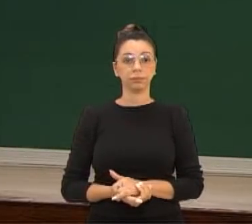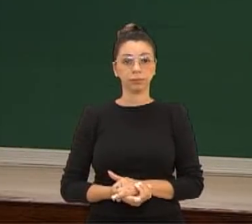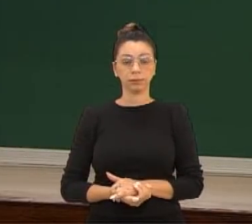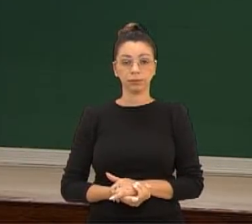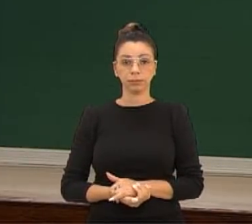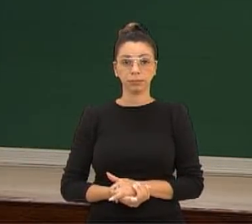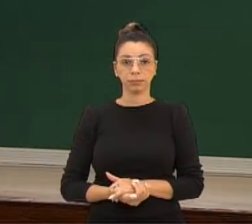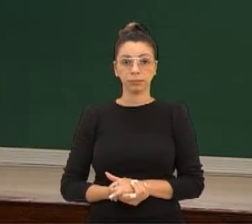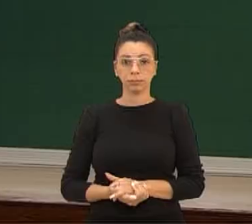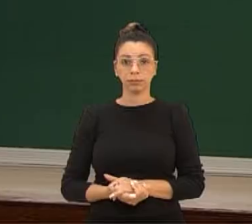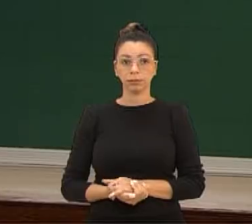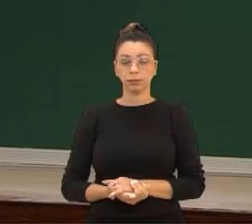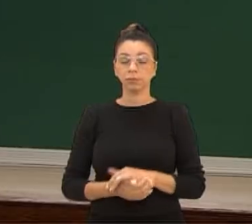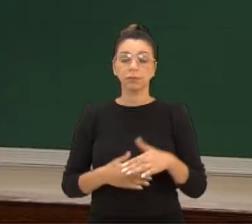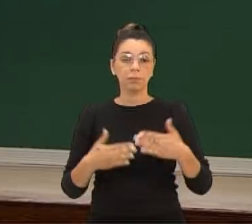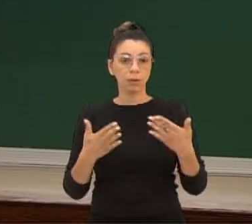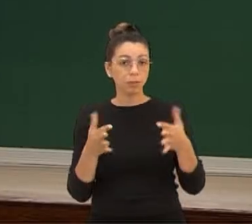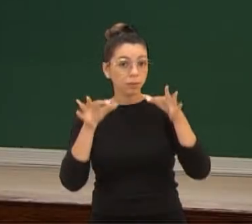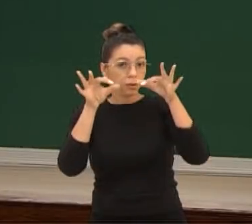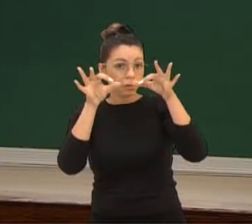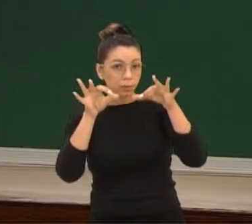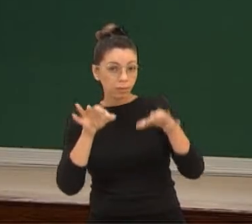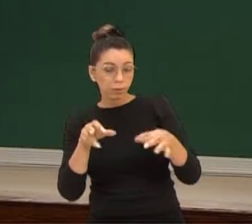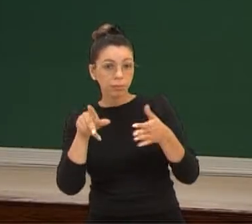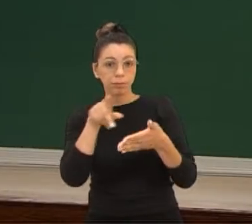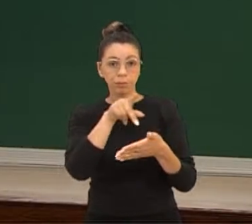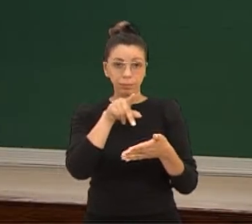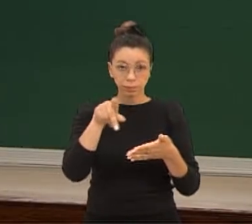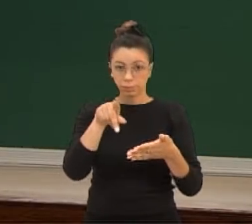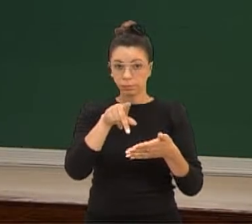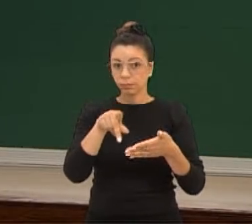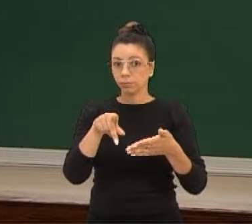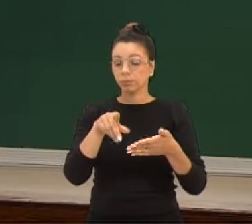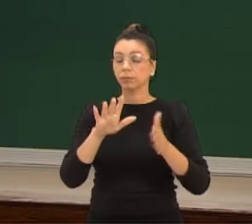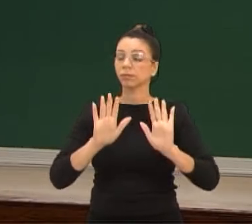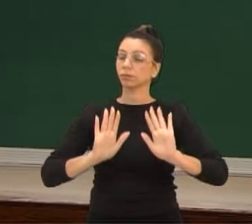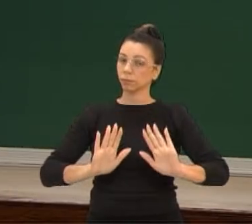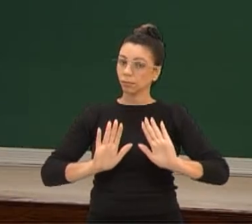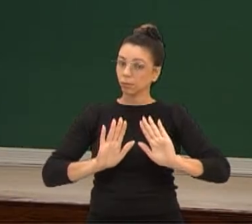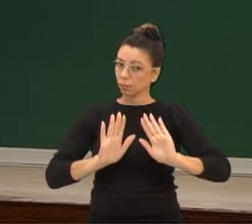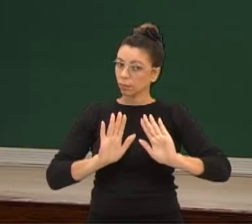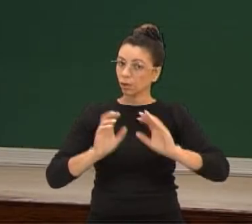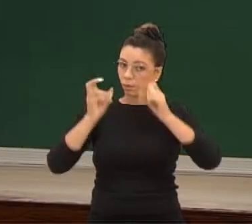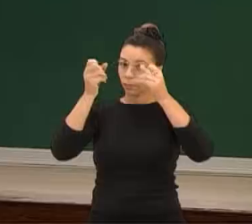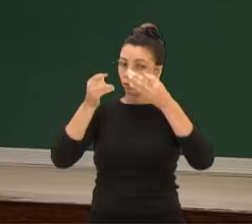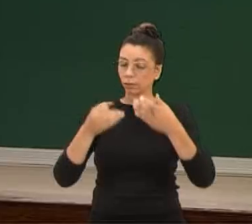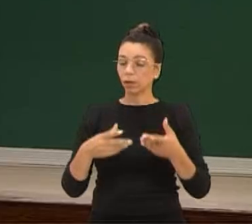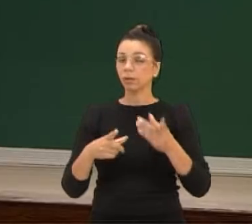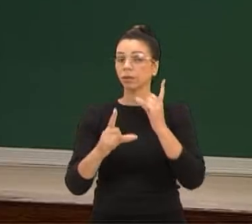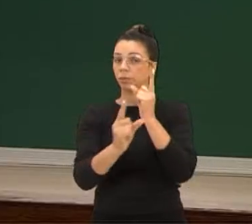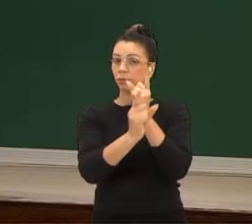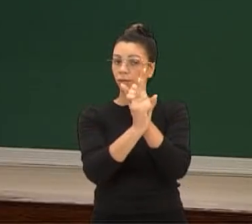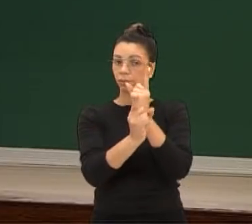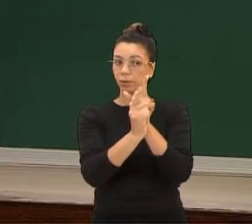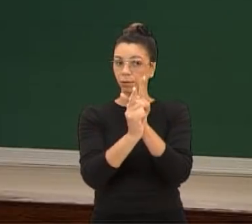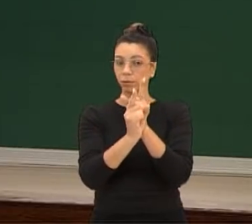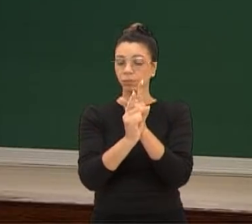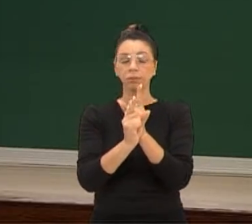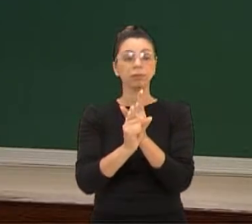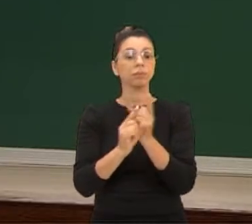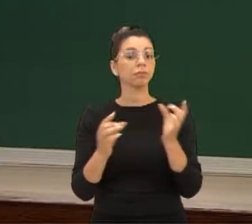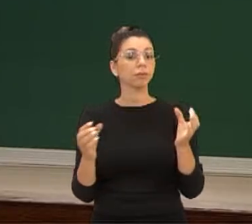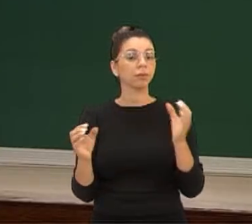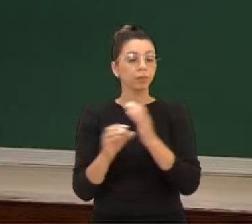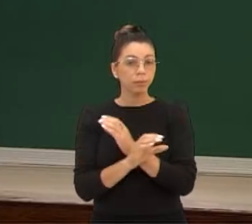não tenha dado exatamente esse valor aqui da professora, tá? Calma que a gente ainda vai chegar numa conclusão